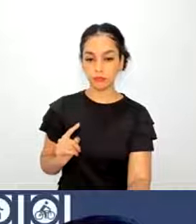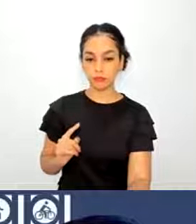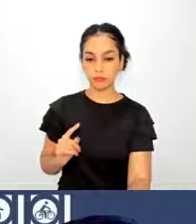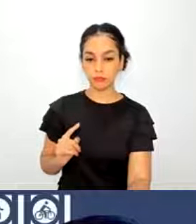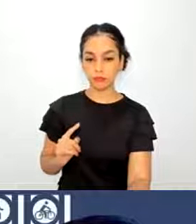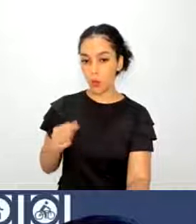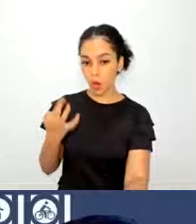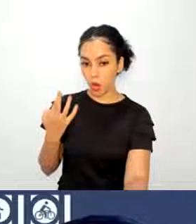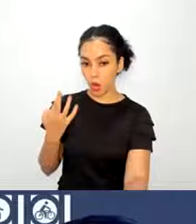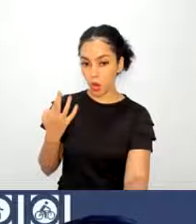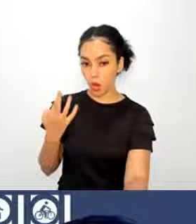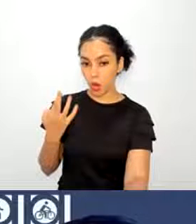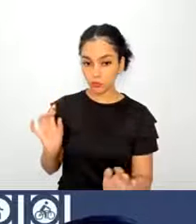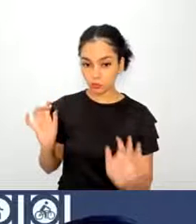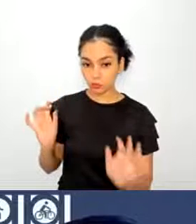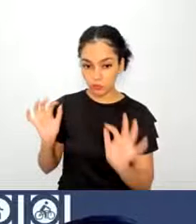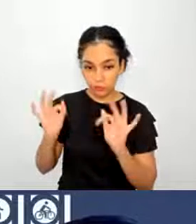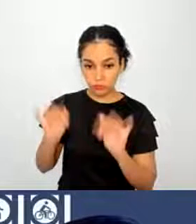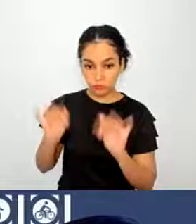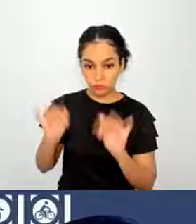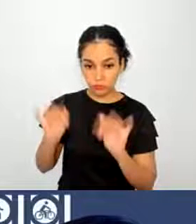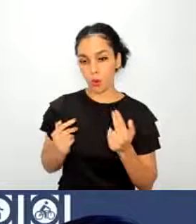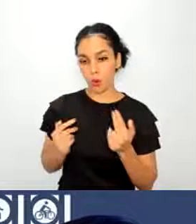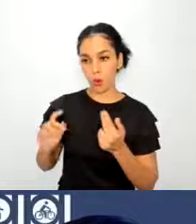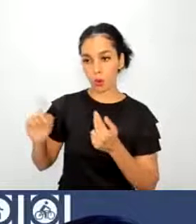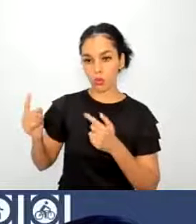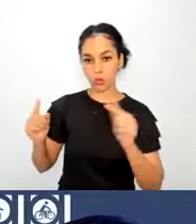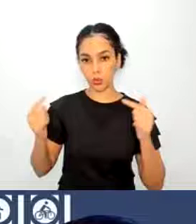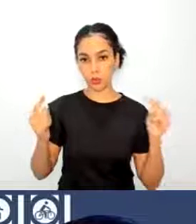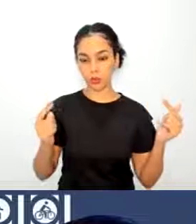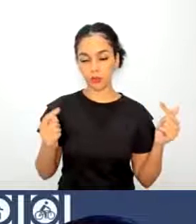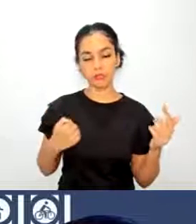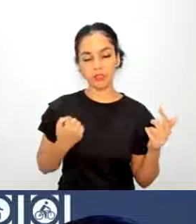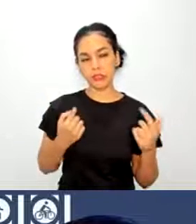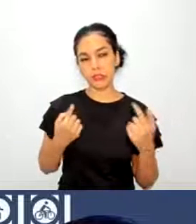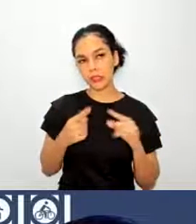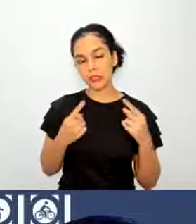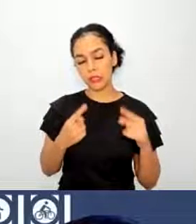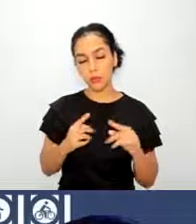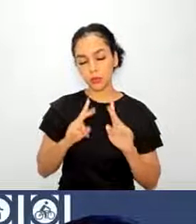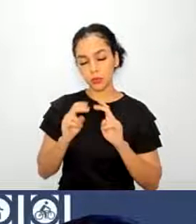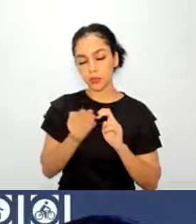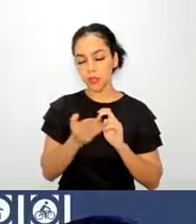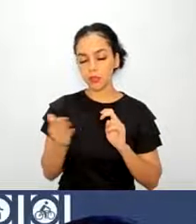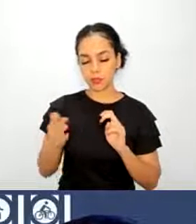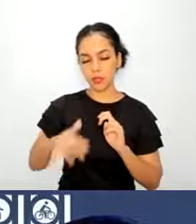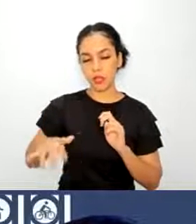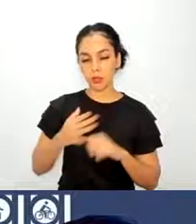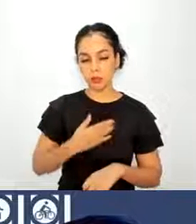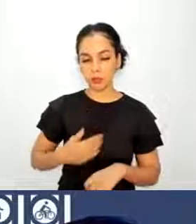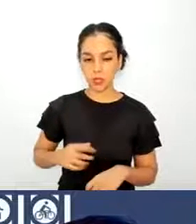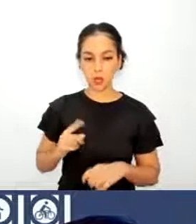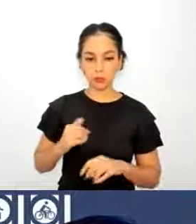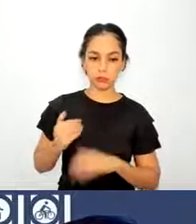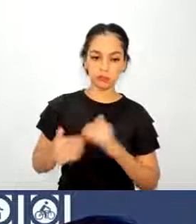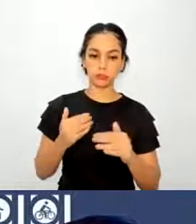solução definitiva como as outras deveriam ser, assim. A gente reclama justamente dessas que estão em áreas públicas não avançarem, não